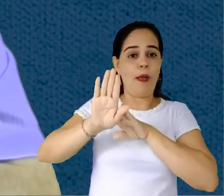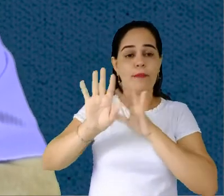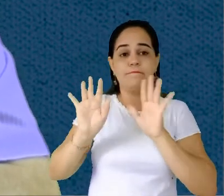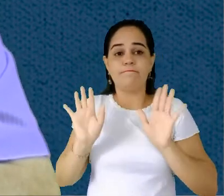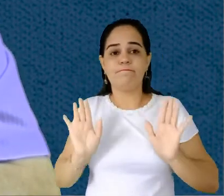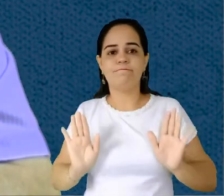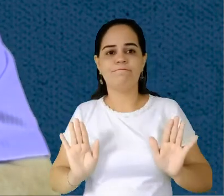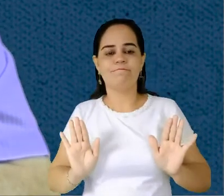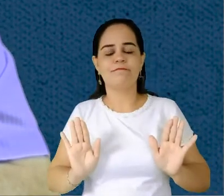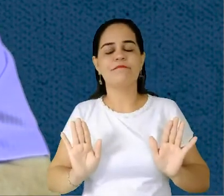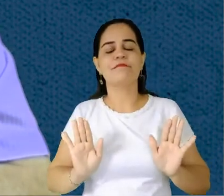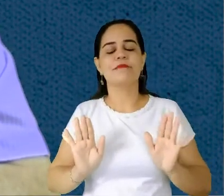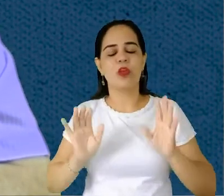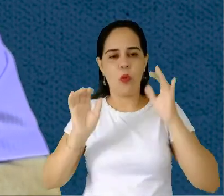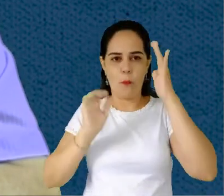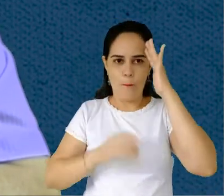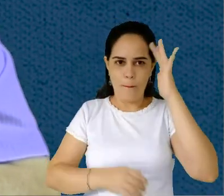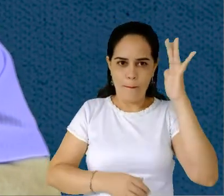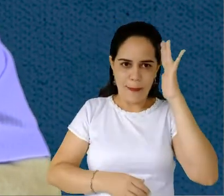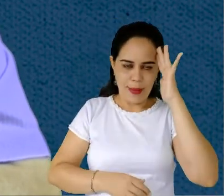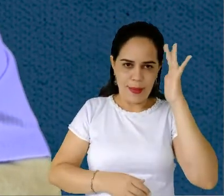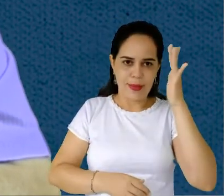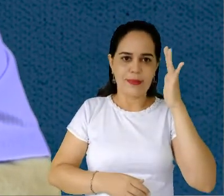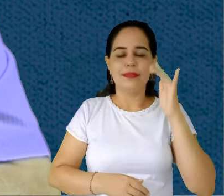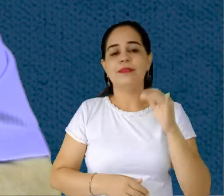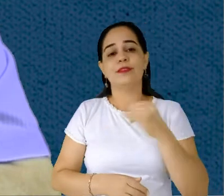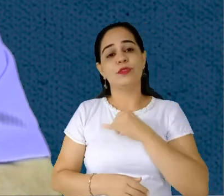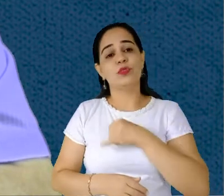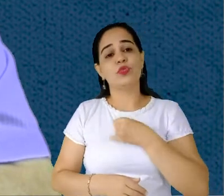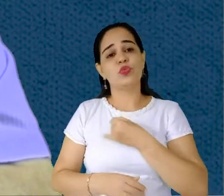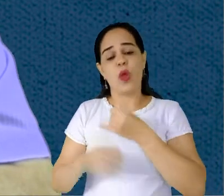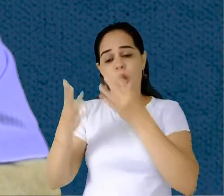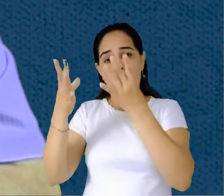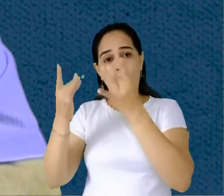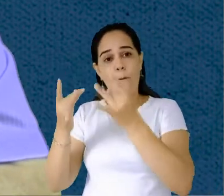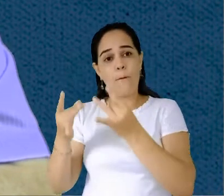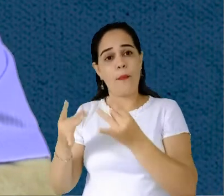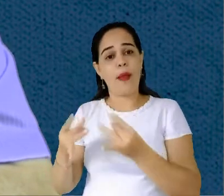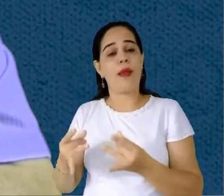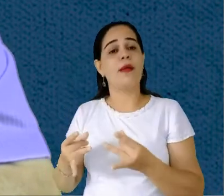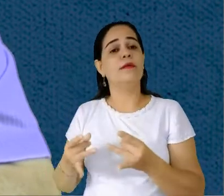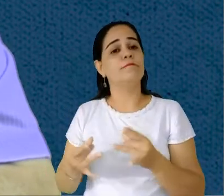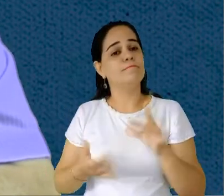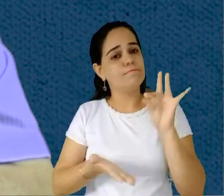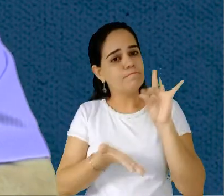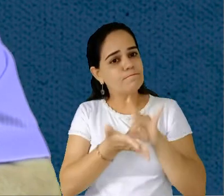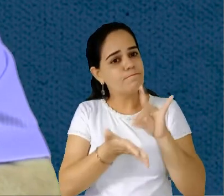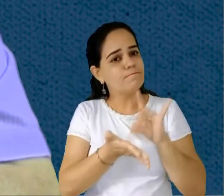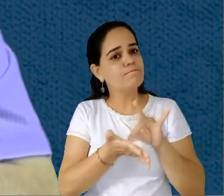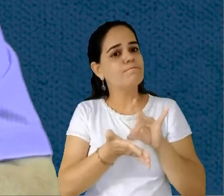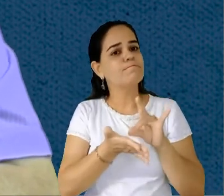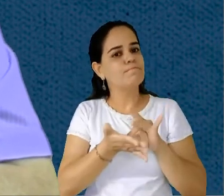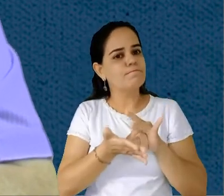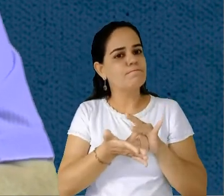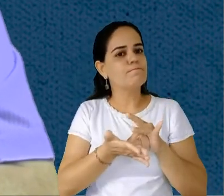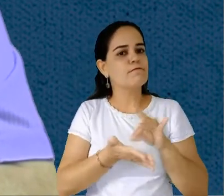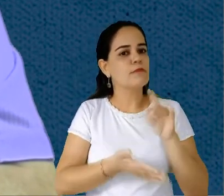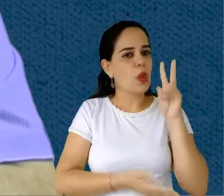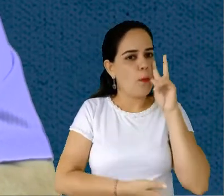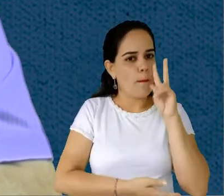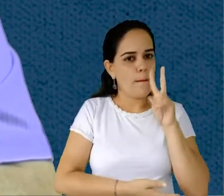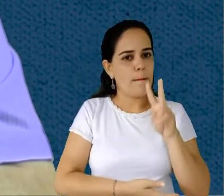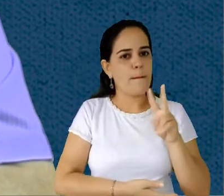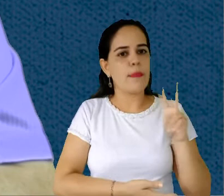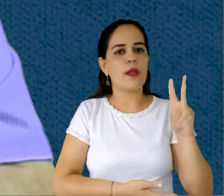figurativa, mas que através da qual João tenta descrever a realidade que ele